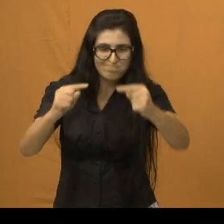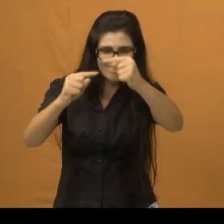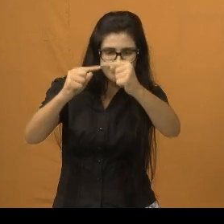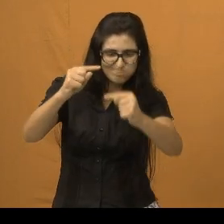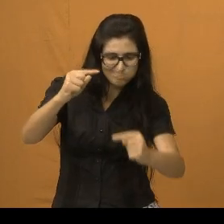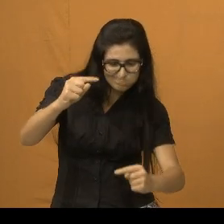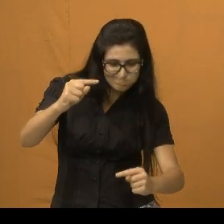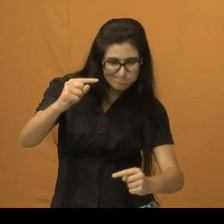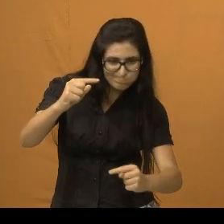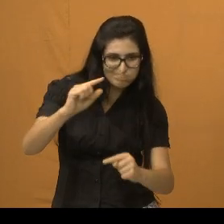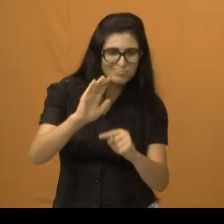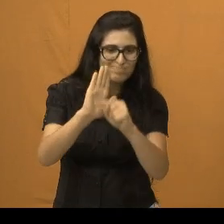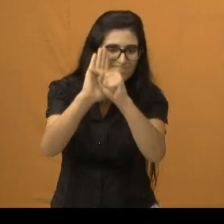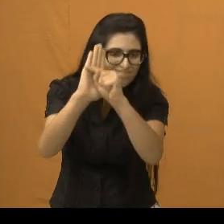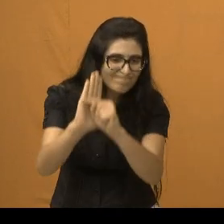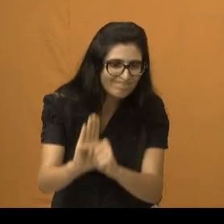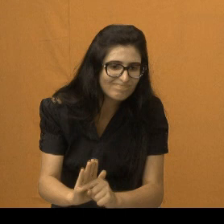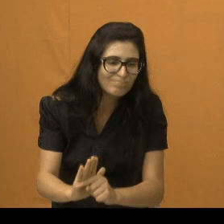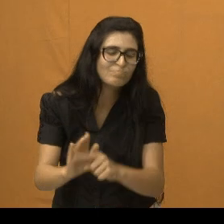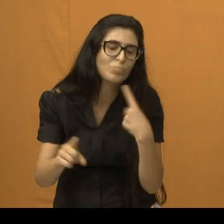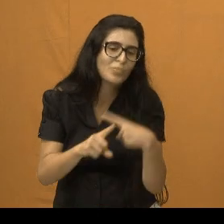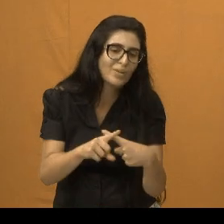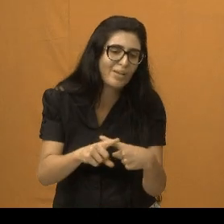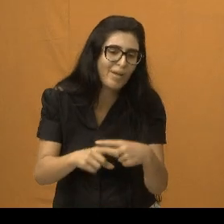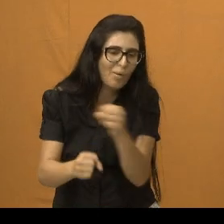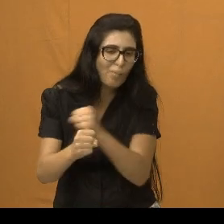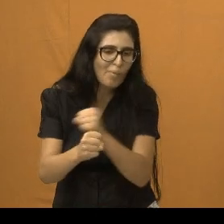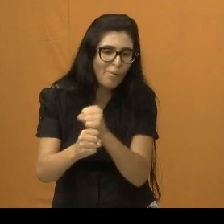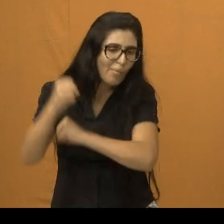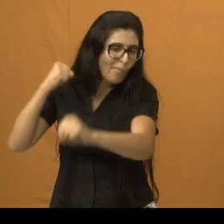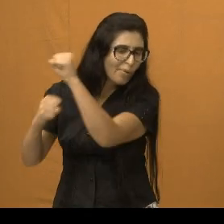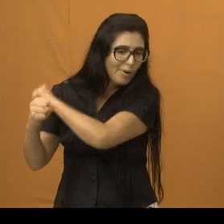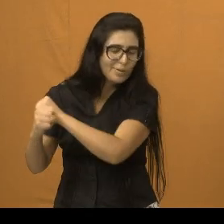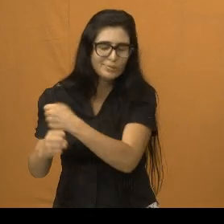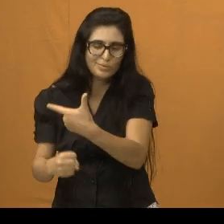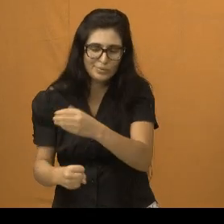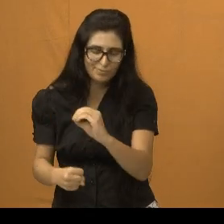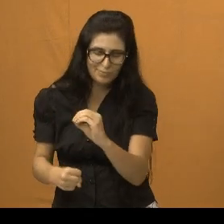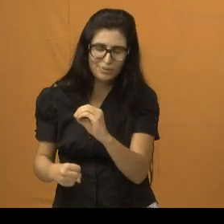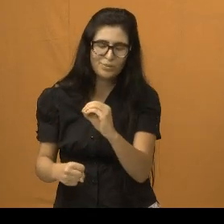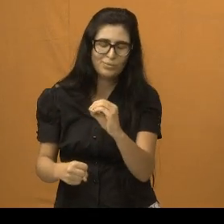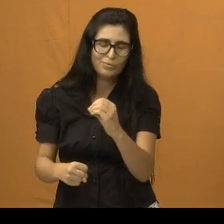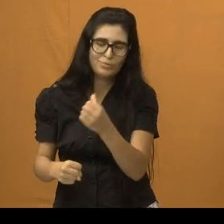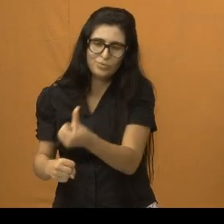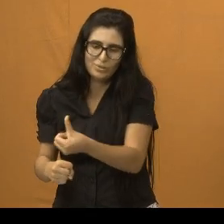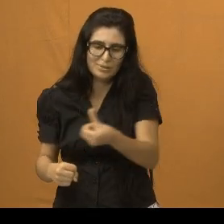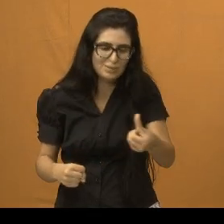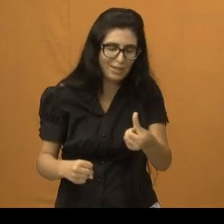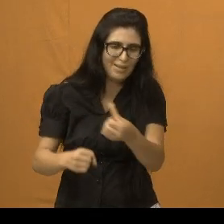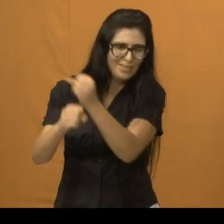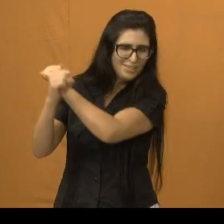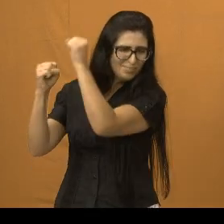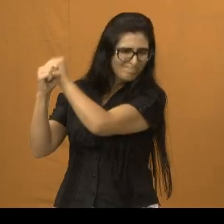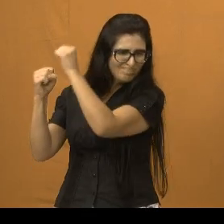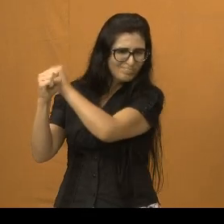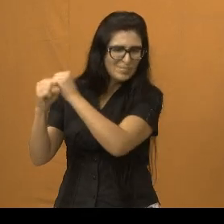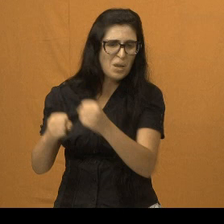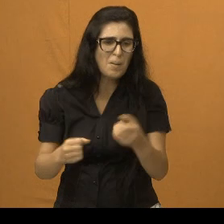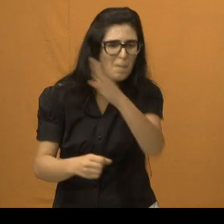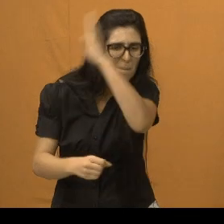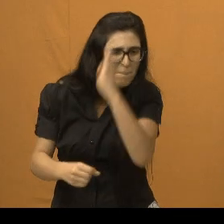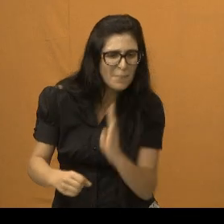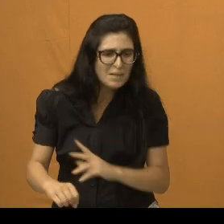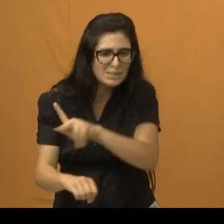grande, na qual em 2016, mesmo meu ponto de vista econômico, né, embora o Brasil estava em crise, mas